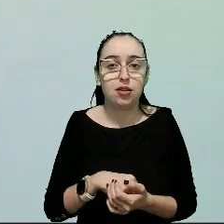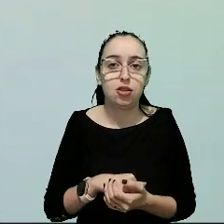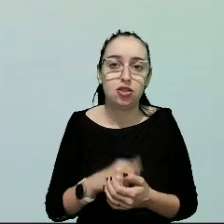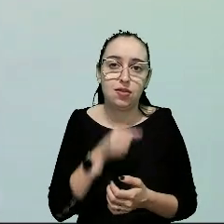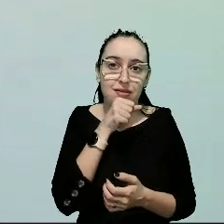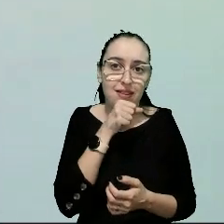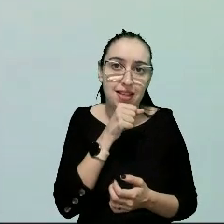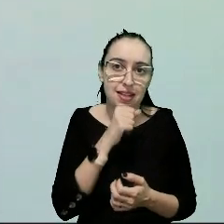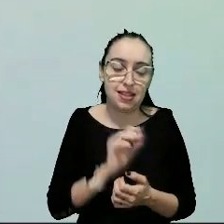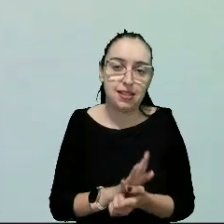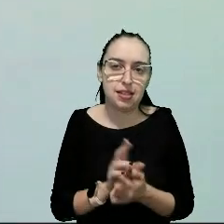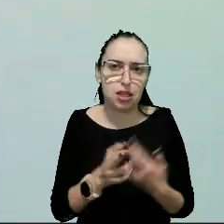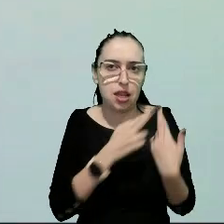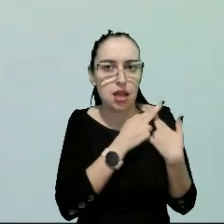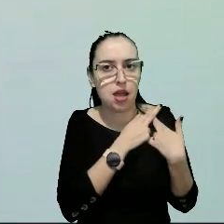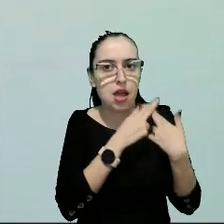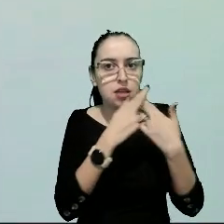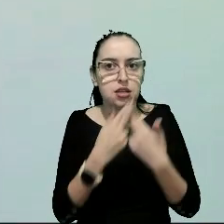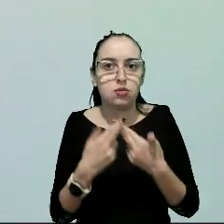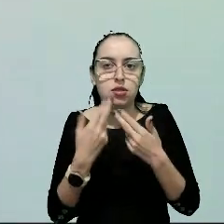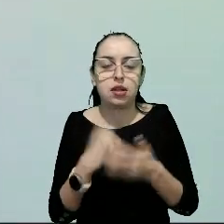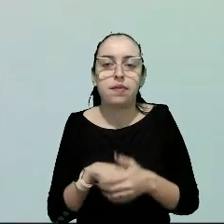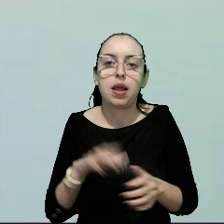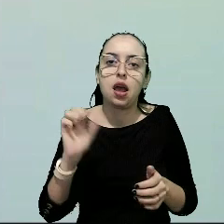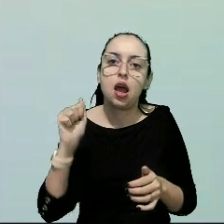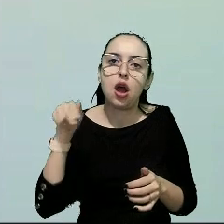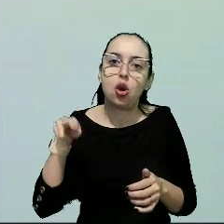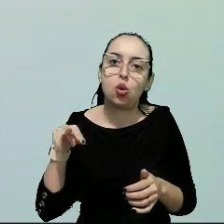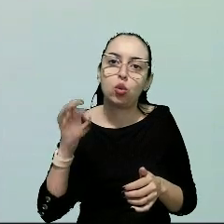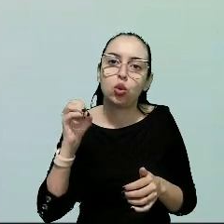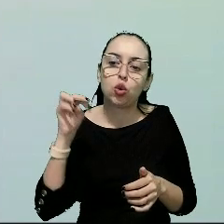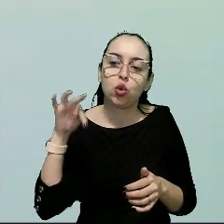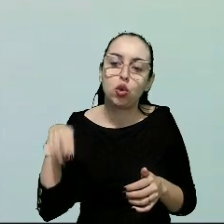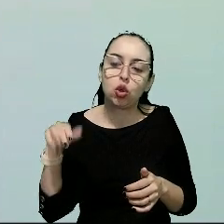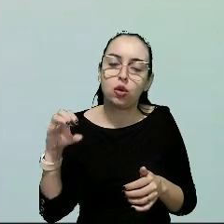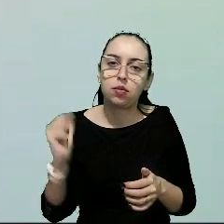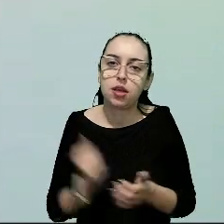a autonomia. Só para